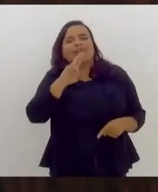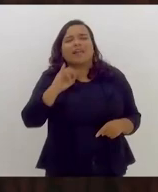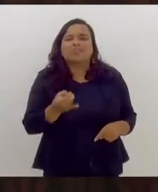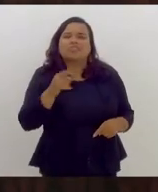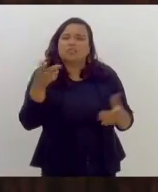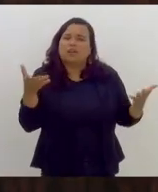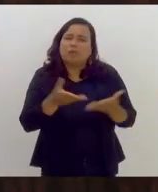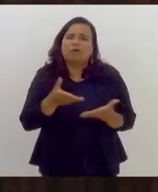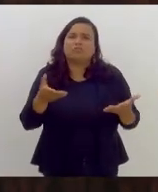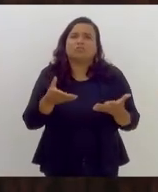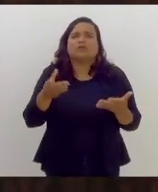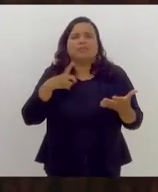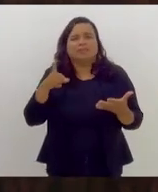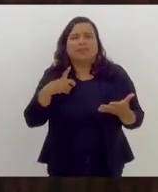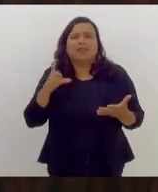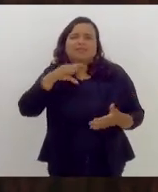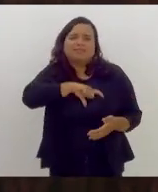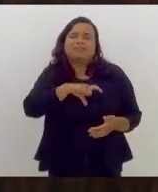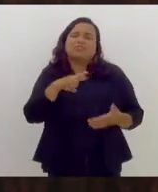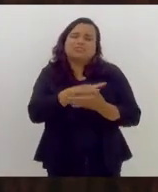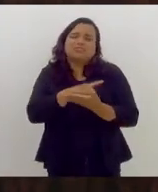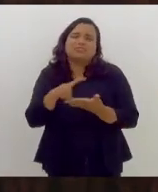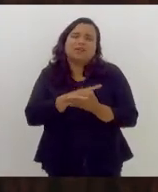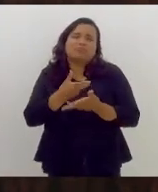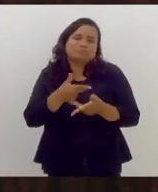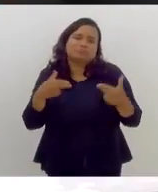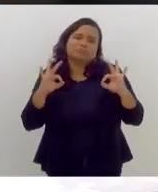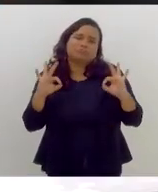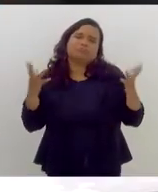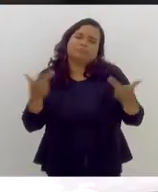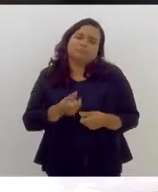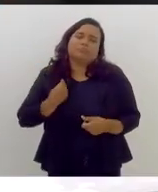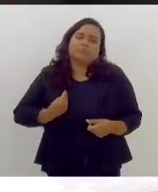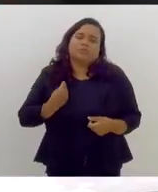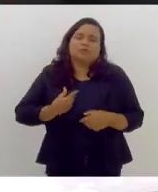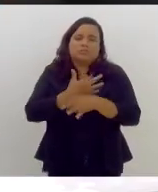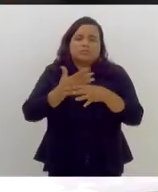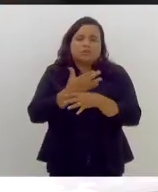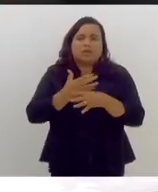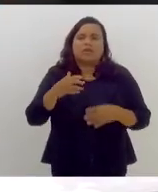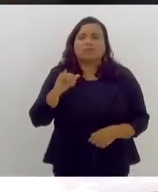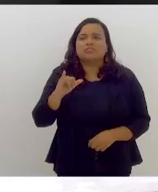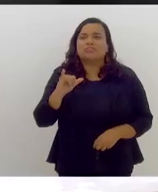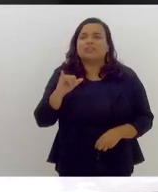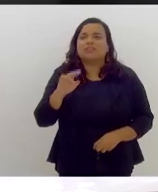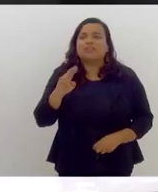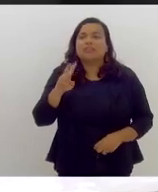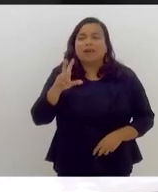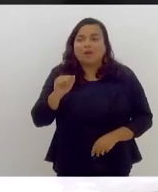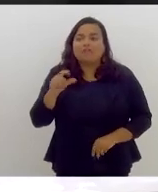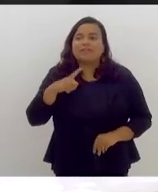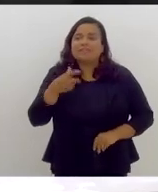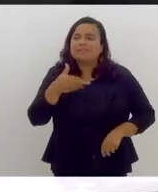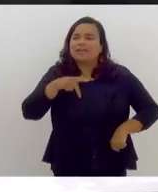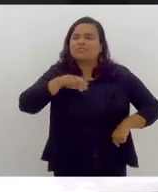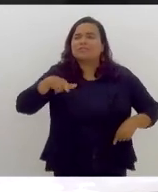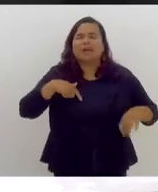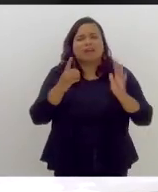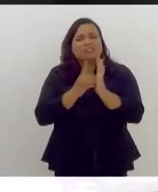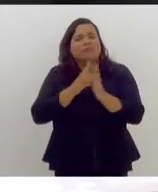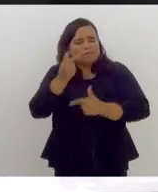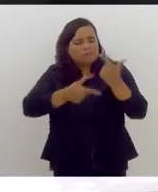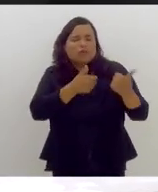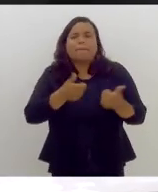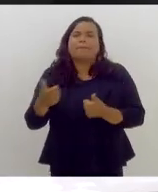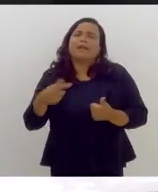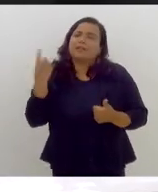carteira digital, você hoje com o Detran presente nas cidades, desde as cidades como Itava, com as grandes cidades, um Detran que funciona, e é o que a